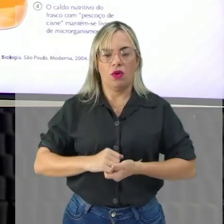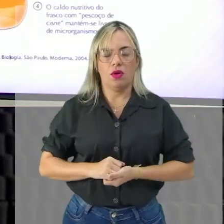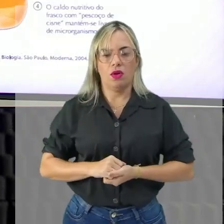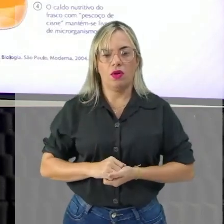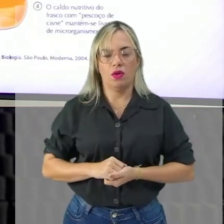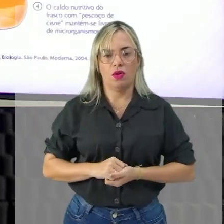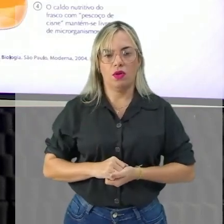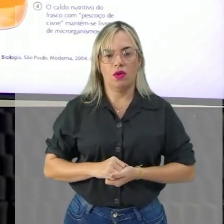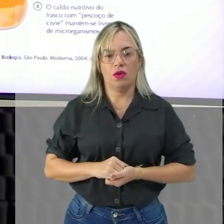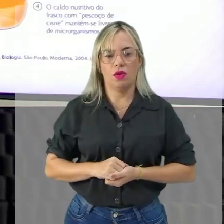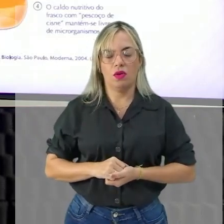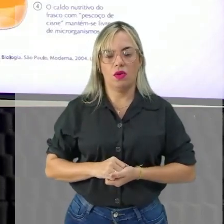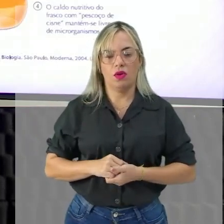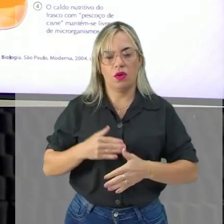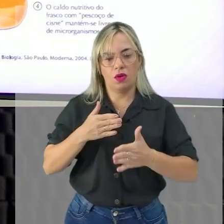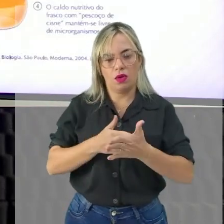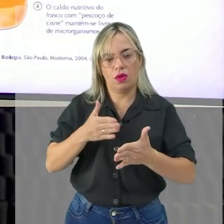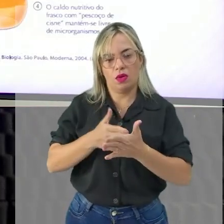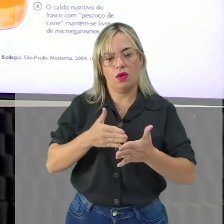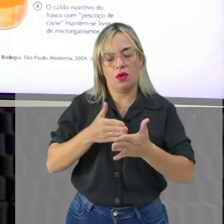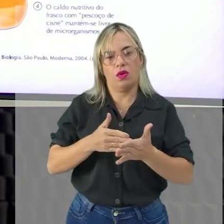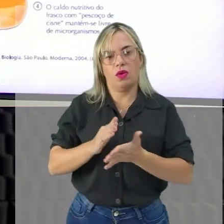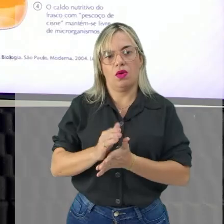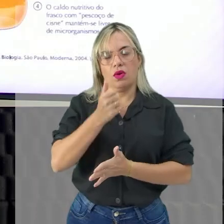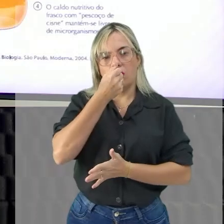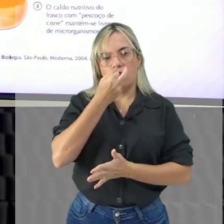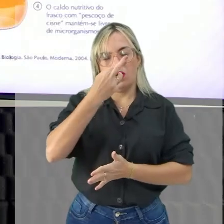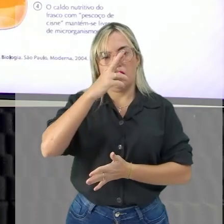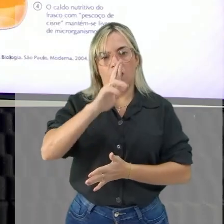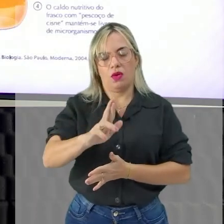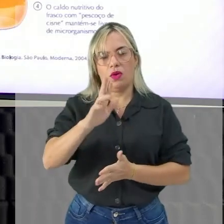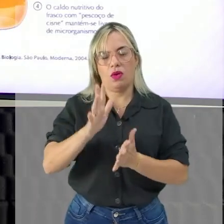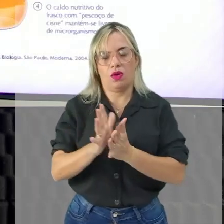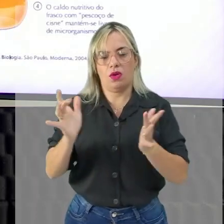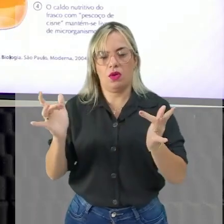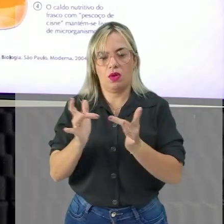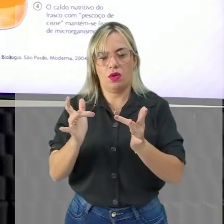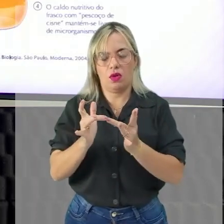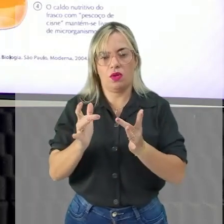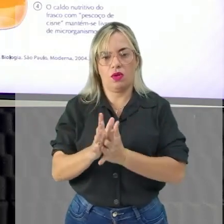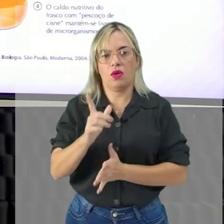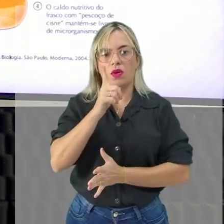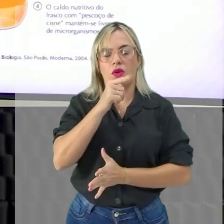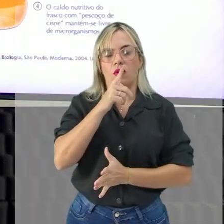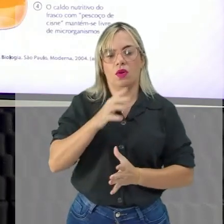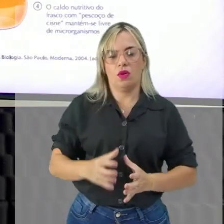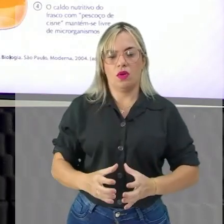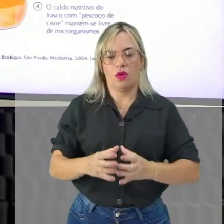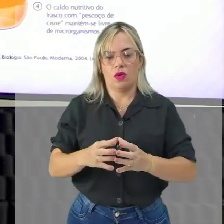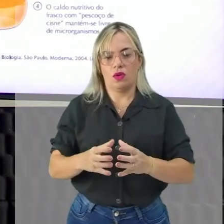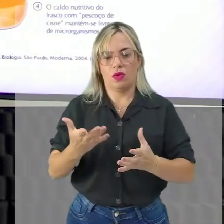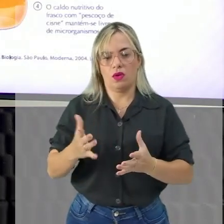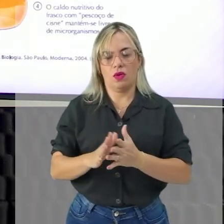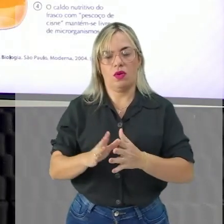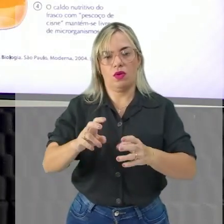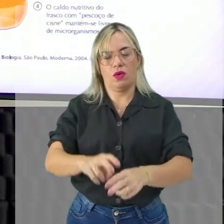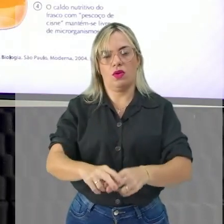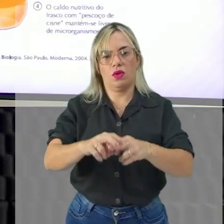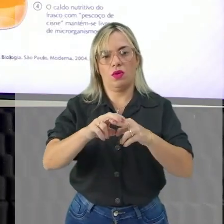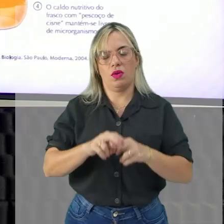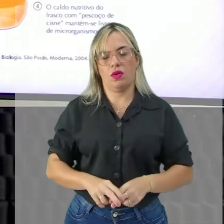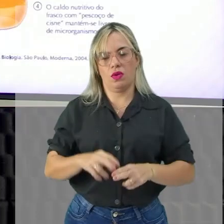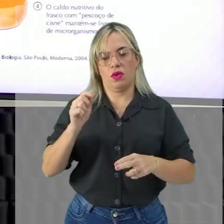Ele estava impedindo que o ar entrasse em contato com o caldo, portanto, o caldo